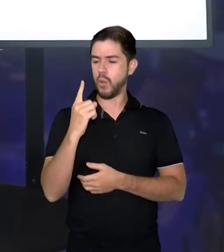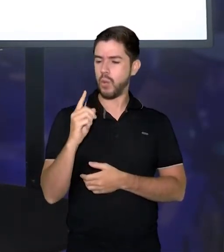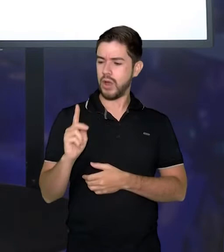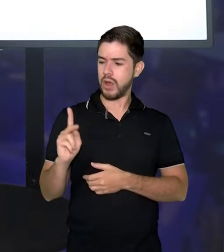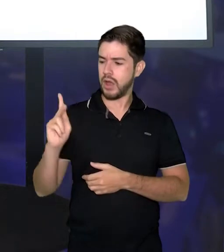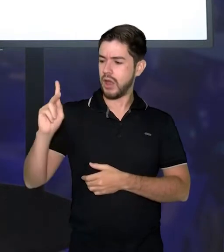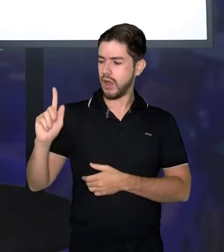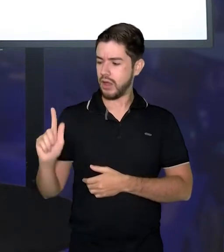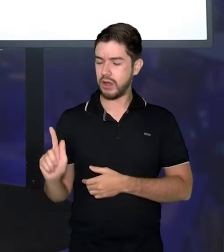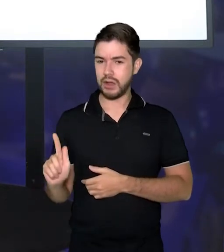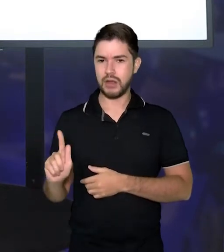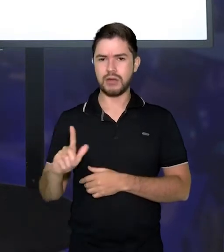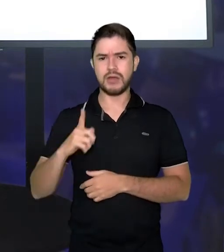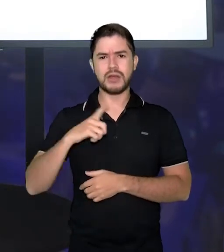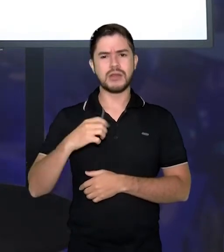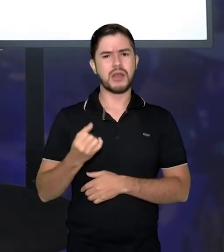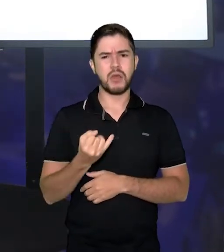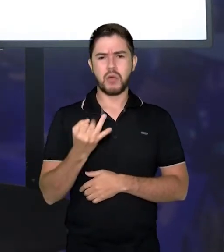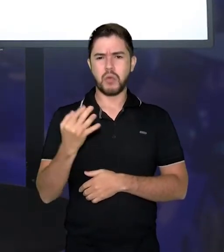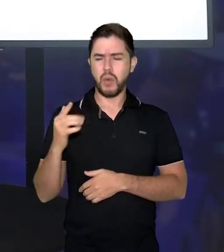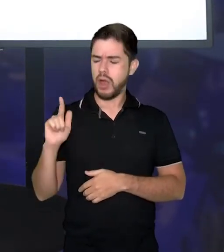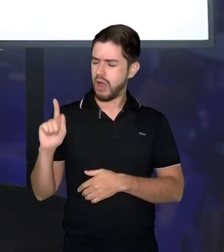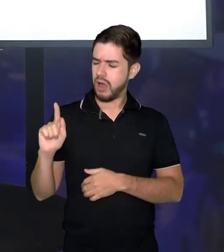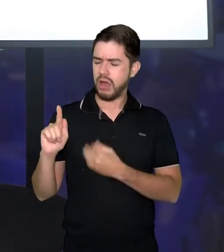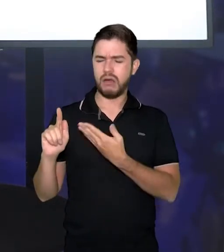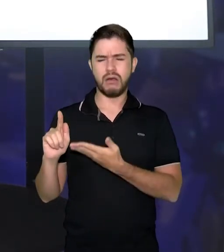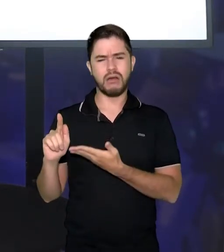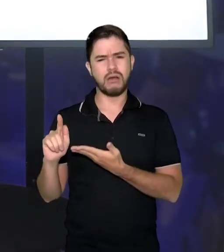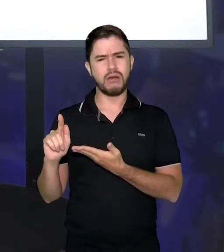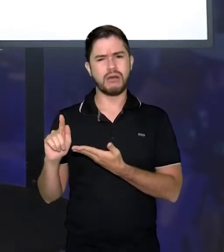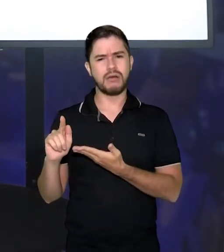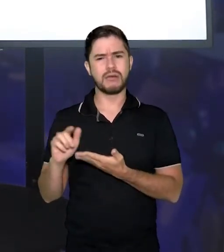1 quilograma, ele tem quantas gramas?